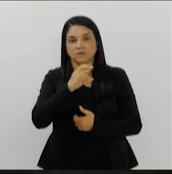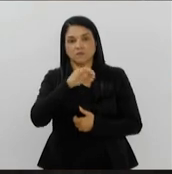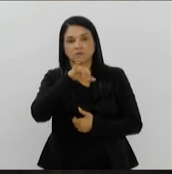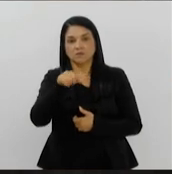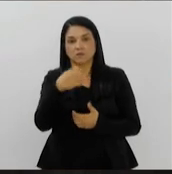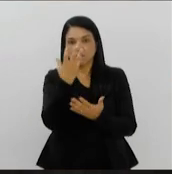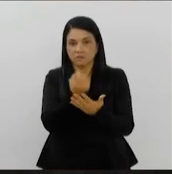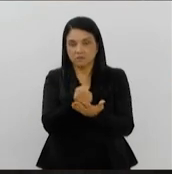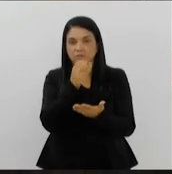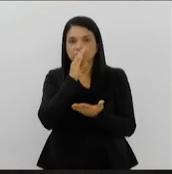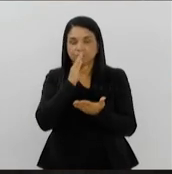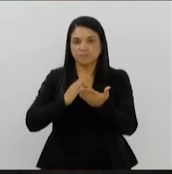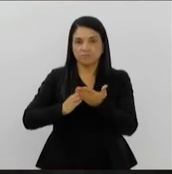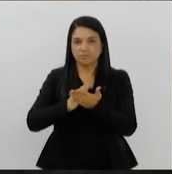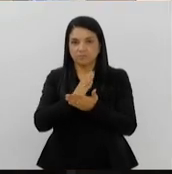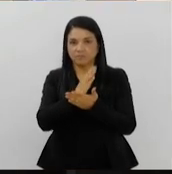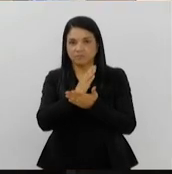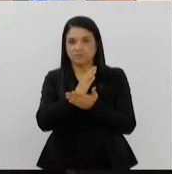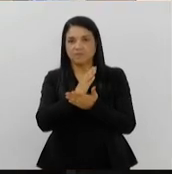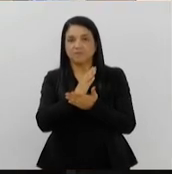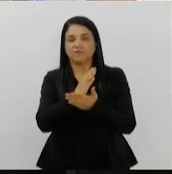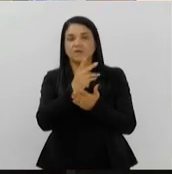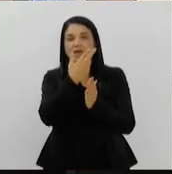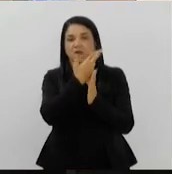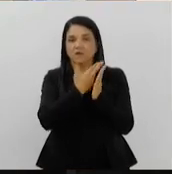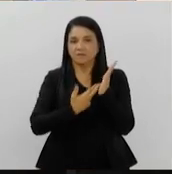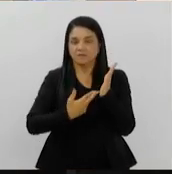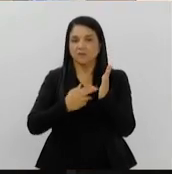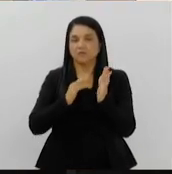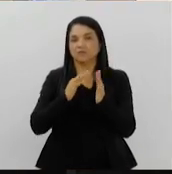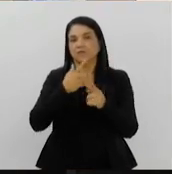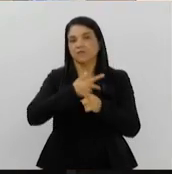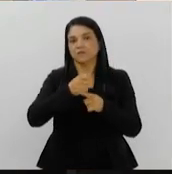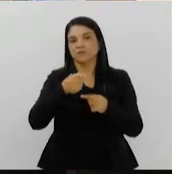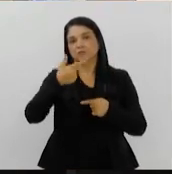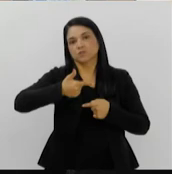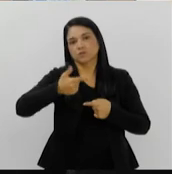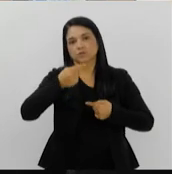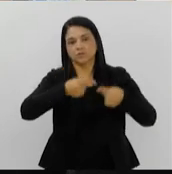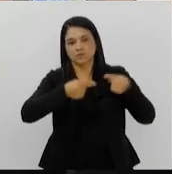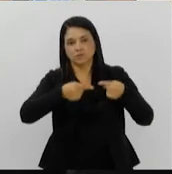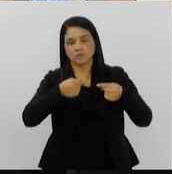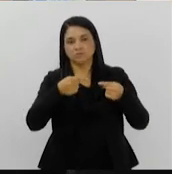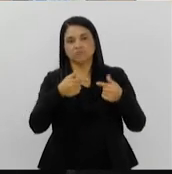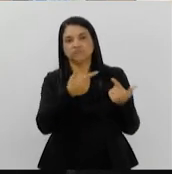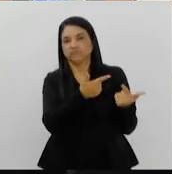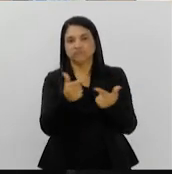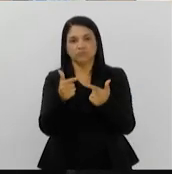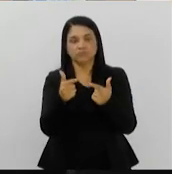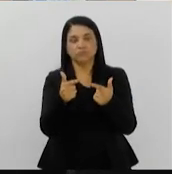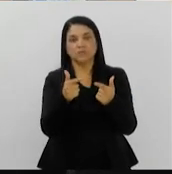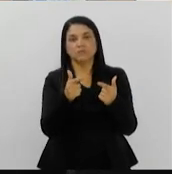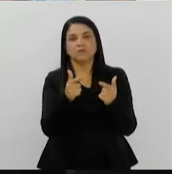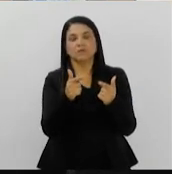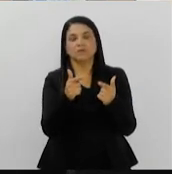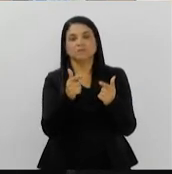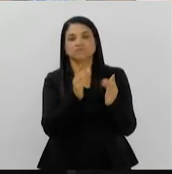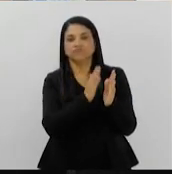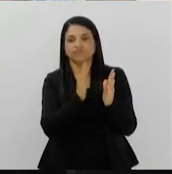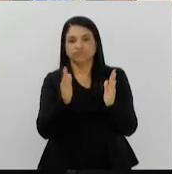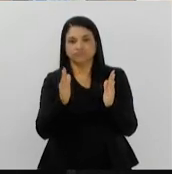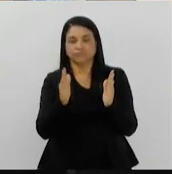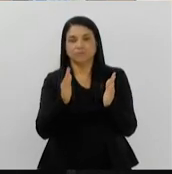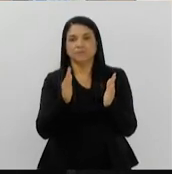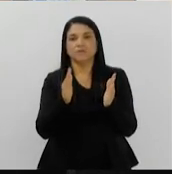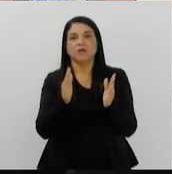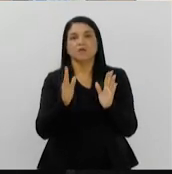senhores que aprovam, permaneçam como estão, aprovado. Vai a redação do vencido para a segunda discussão. Nada mais havendo a tratar na ordem do dia, passa-se